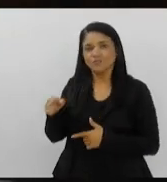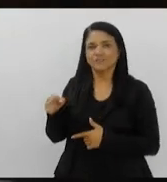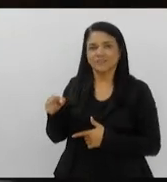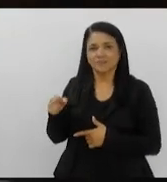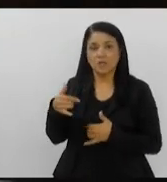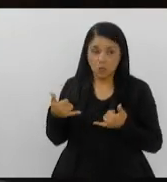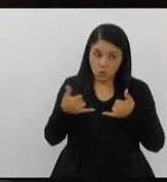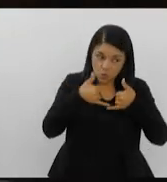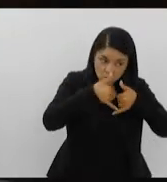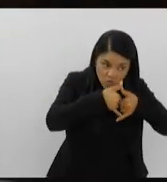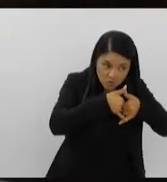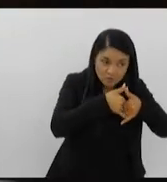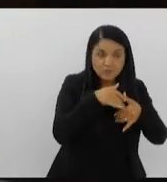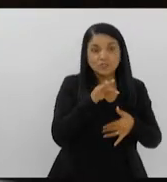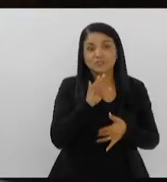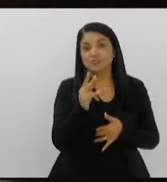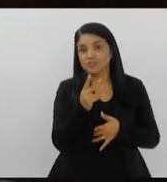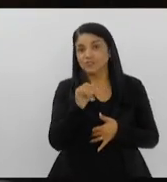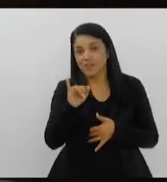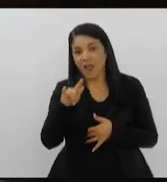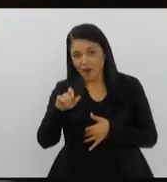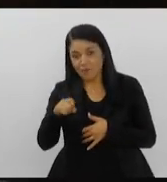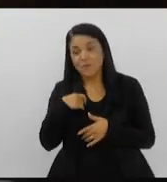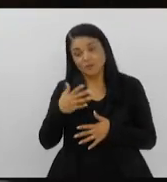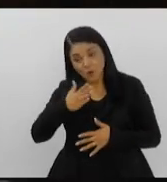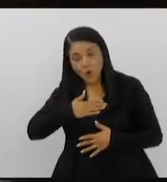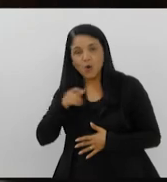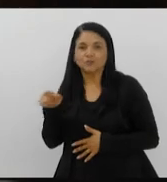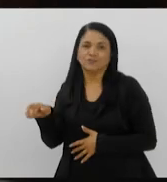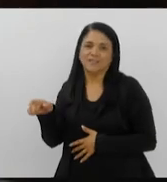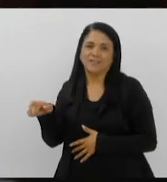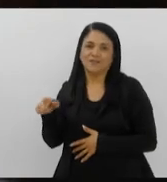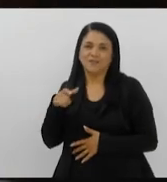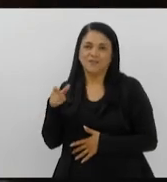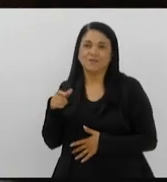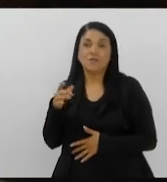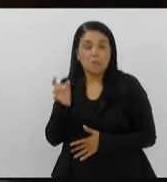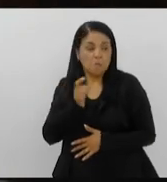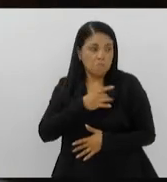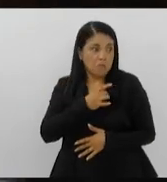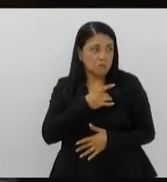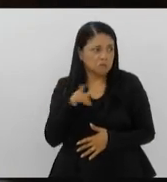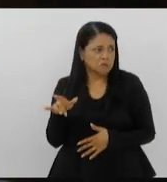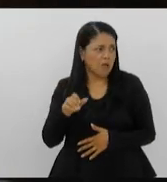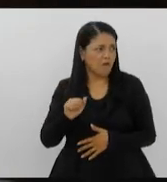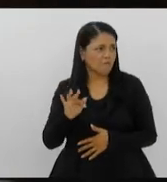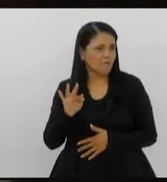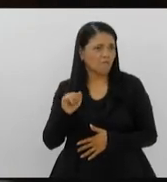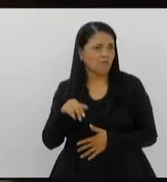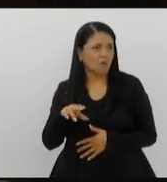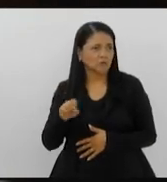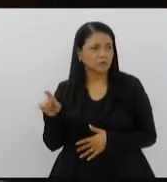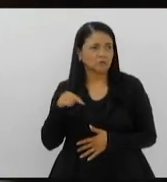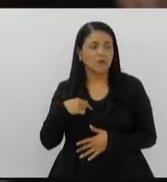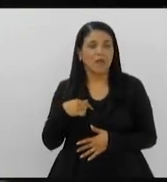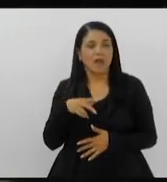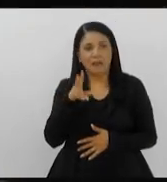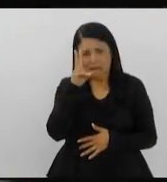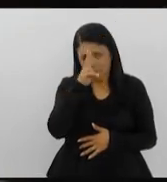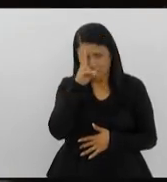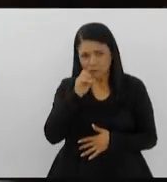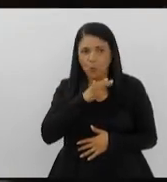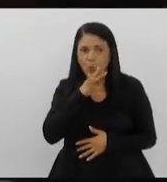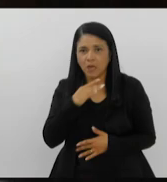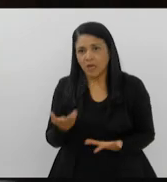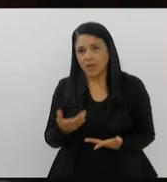proago tá mas eu gosto tem medo do Afonso são recordações ruins aí eu penso na